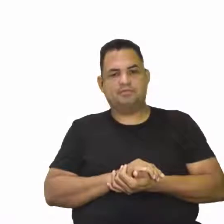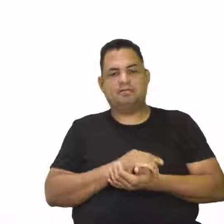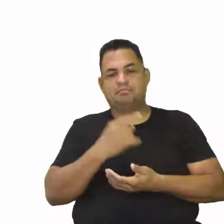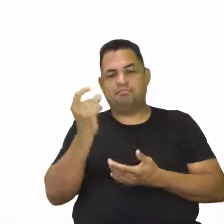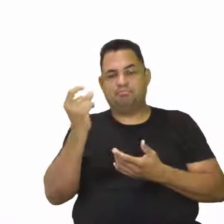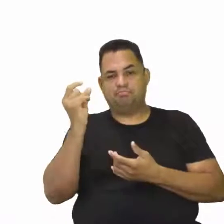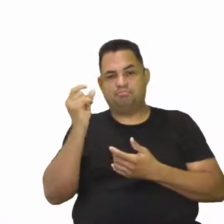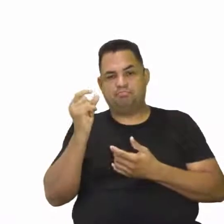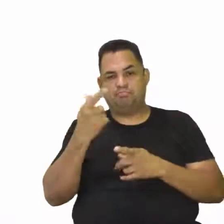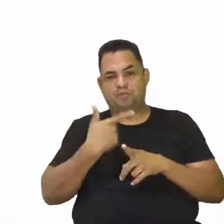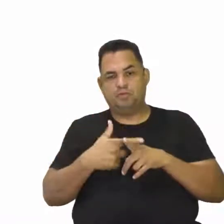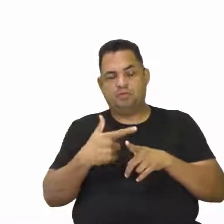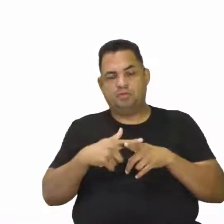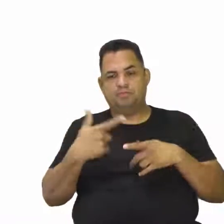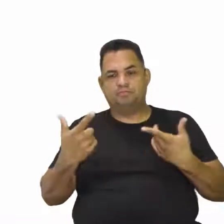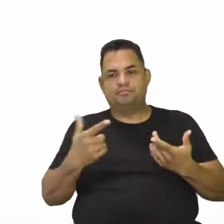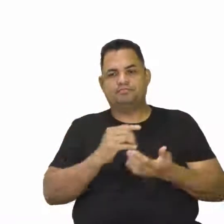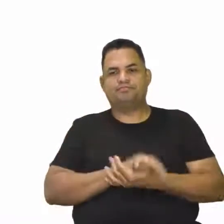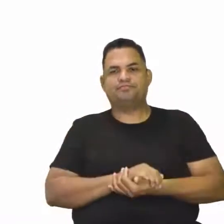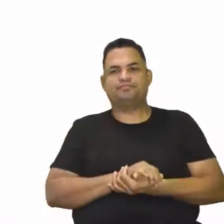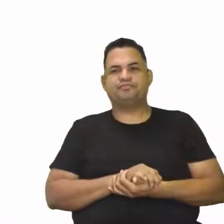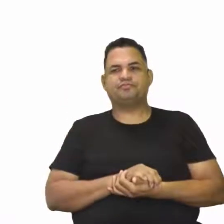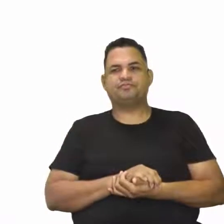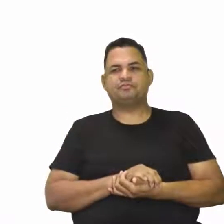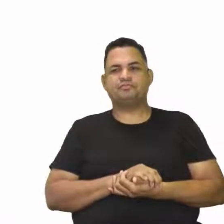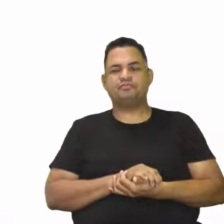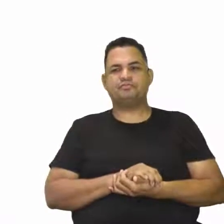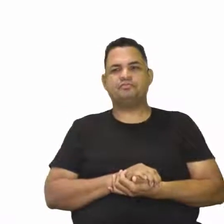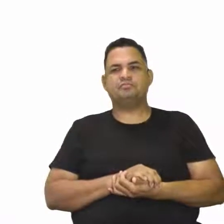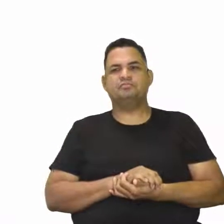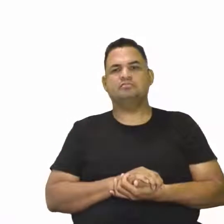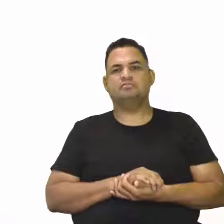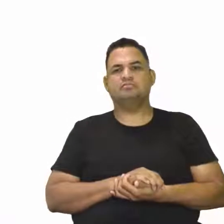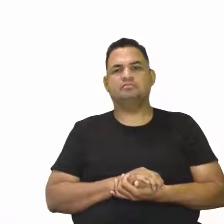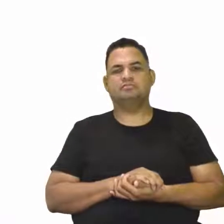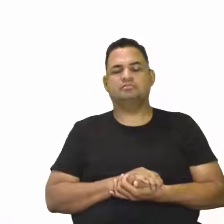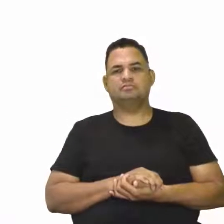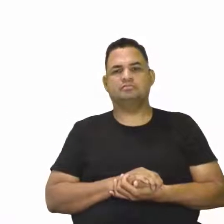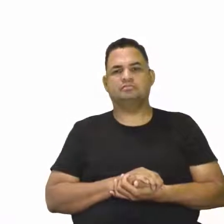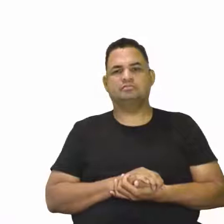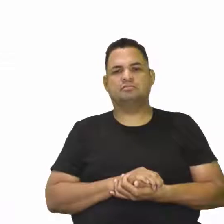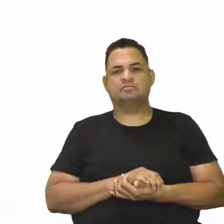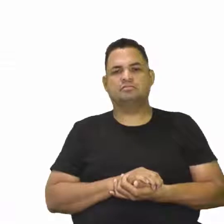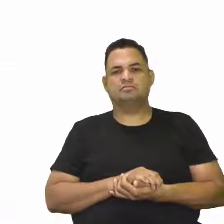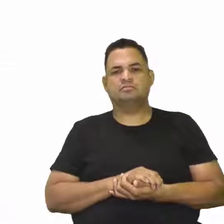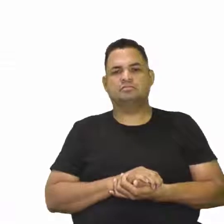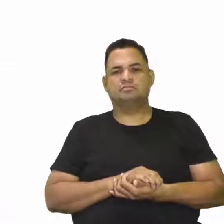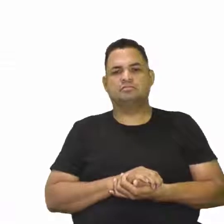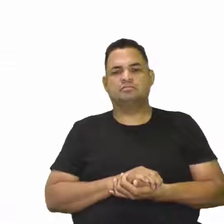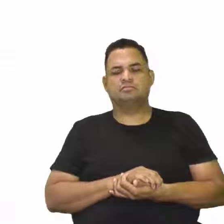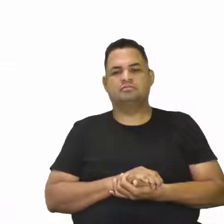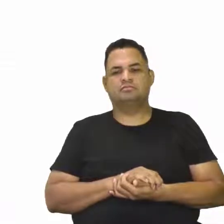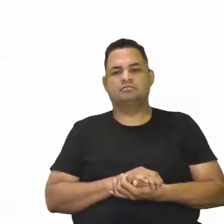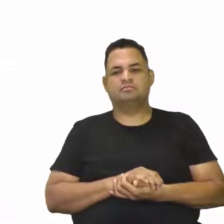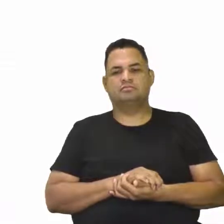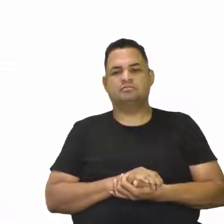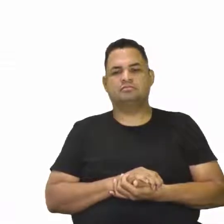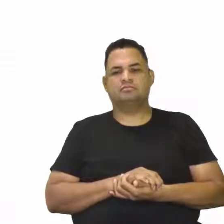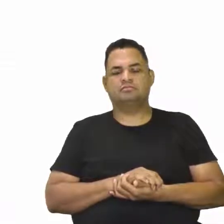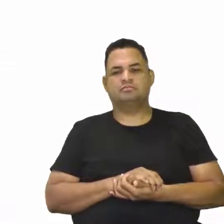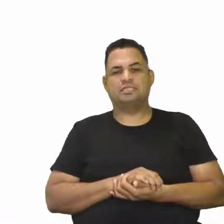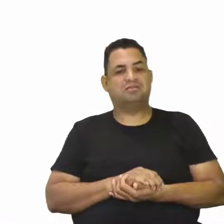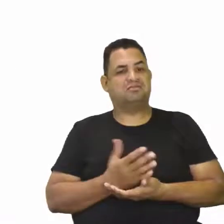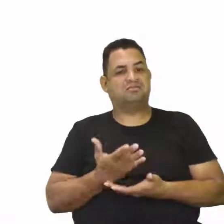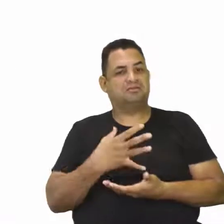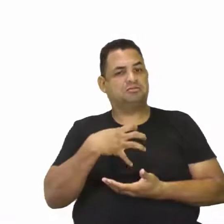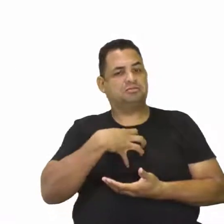situações bem complicadas. Então, vamos para as questões? Então tá. No Não vou falar, então. Ela não quer que eu fale dos sintomas. Ela